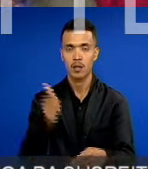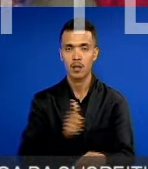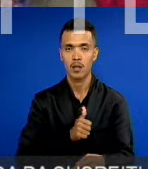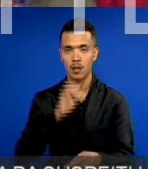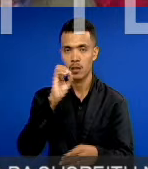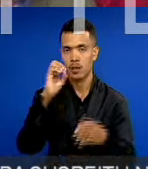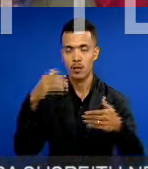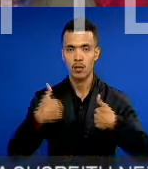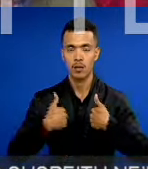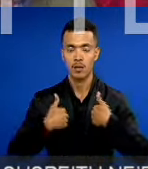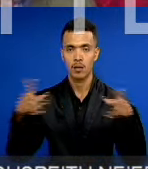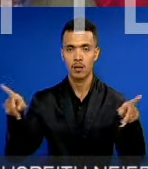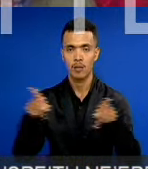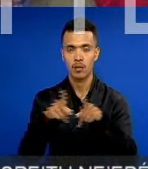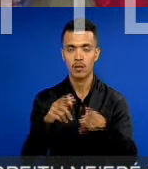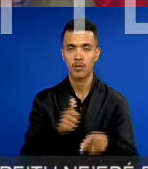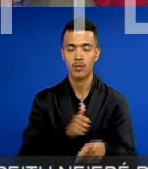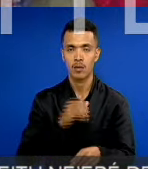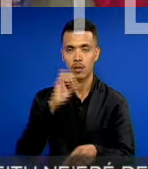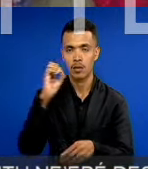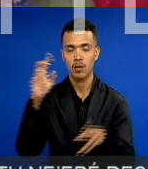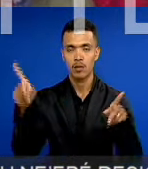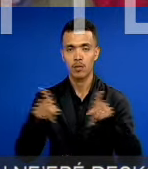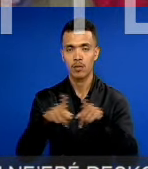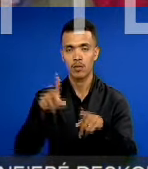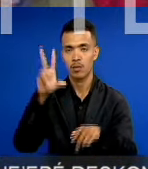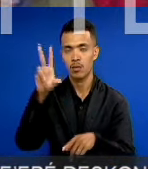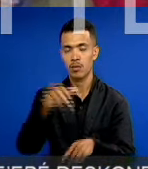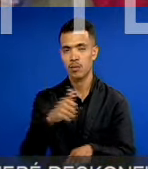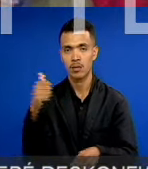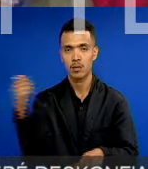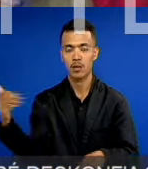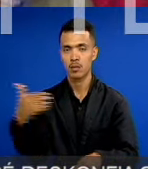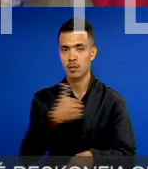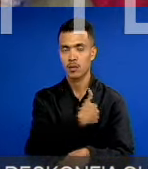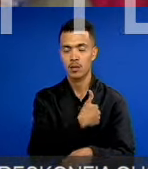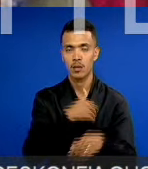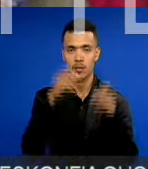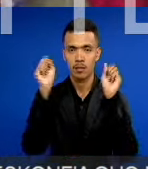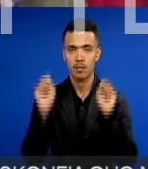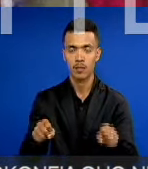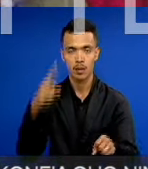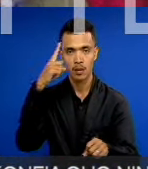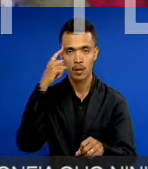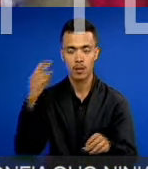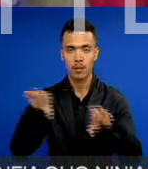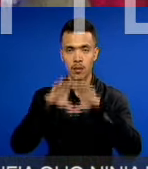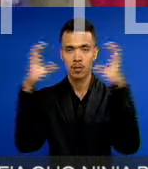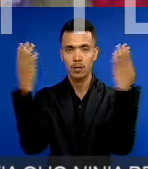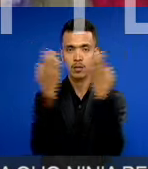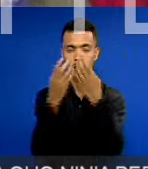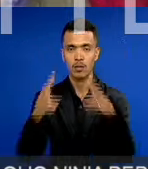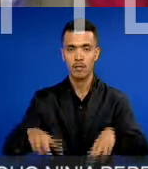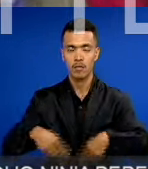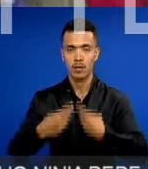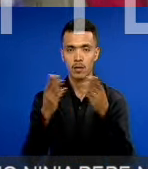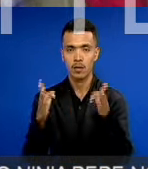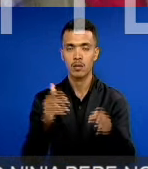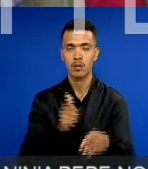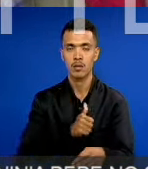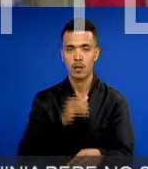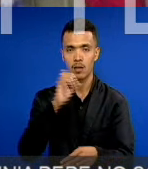Ainaro se a posto tolu selo sidauk bela tamba Conselho Veterano Ainaro ninha plano